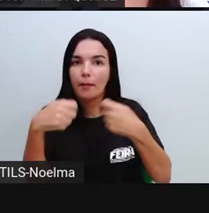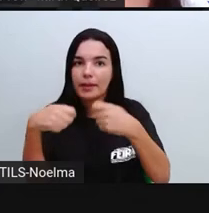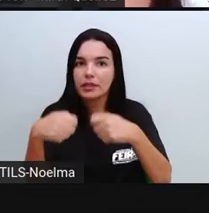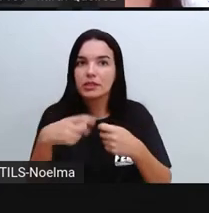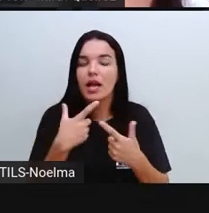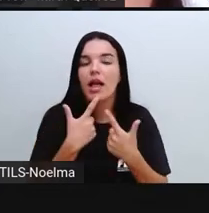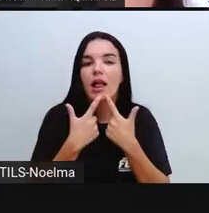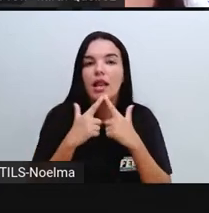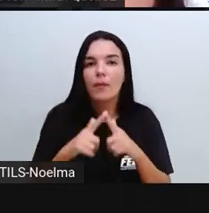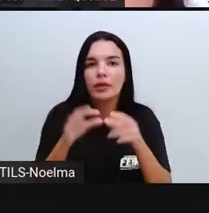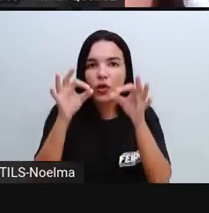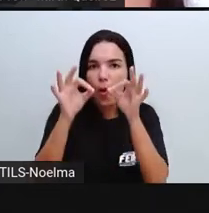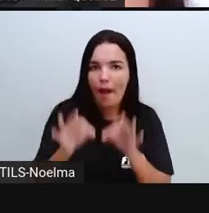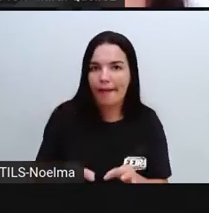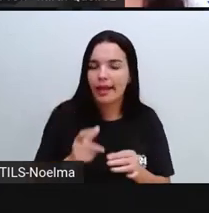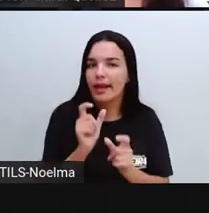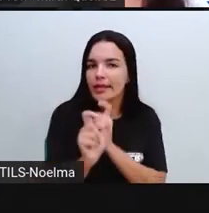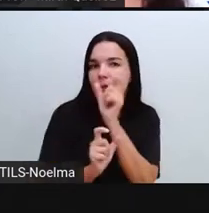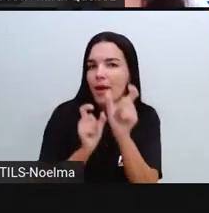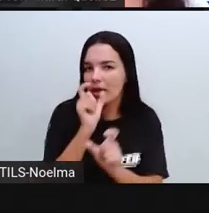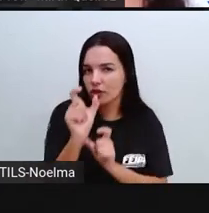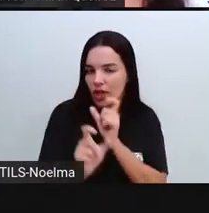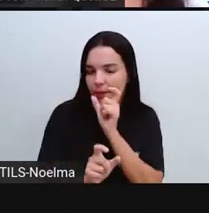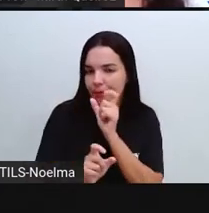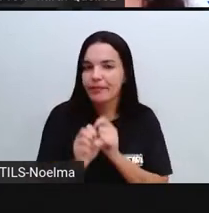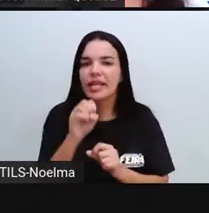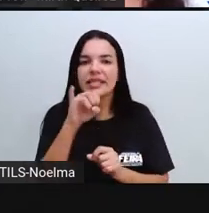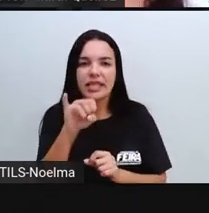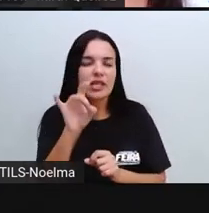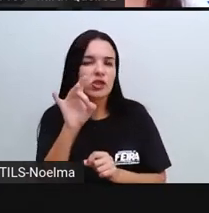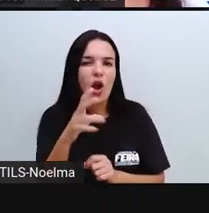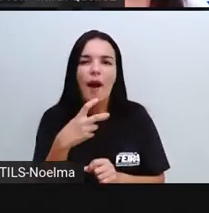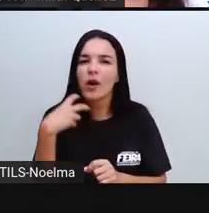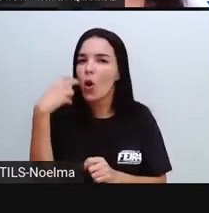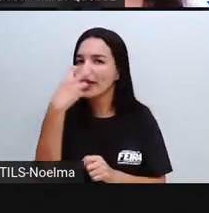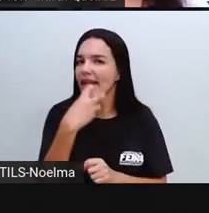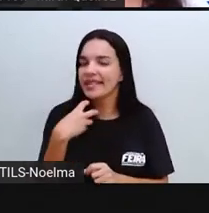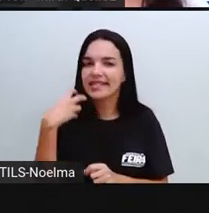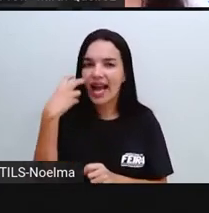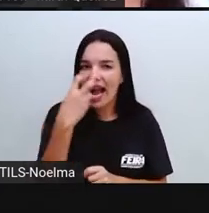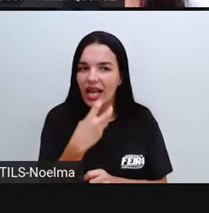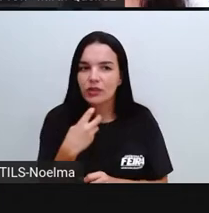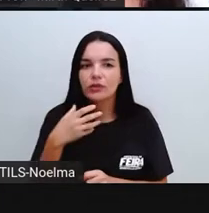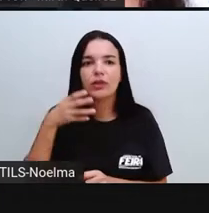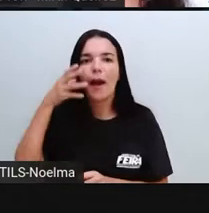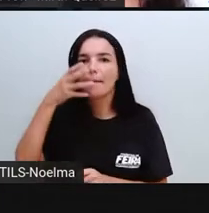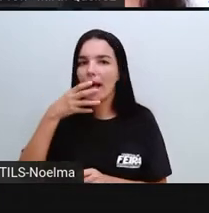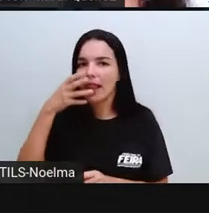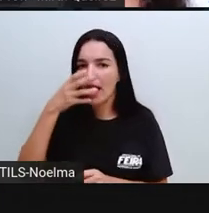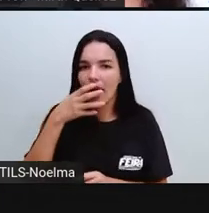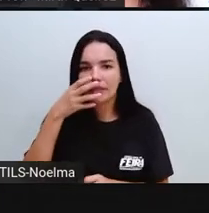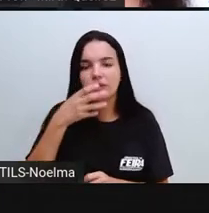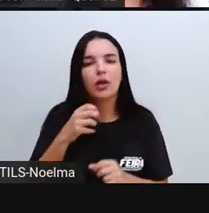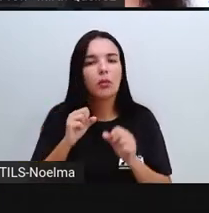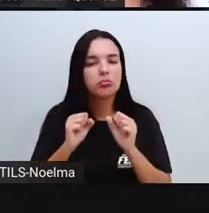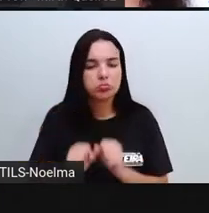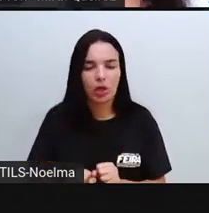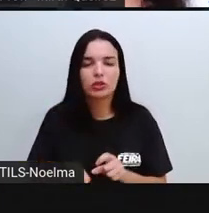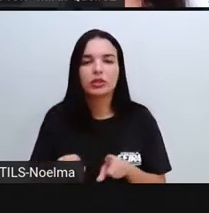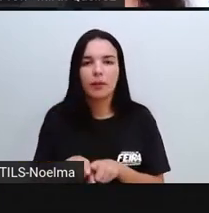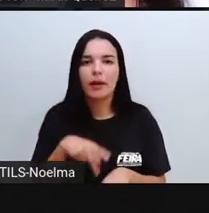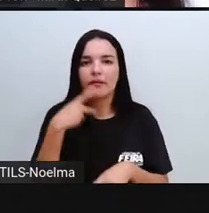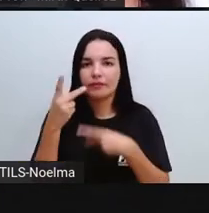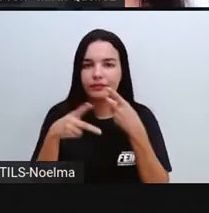Ou se a gente for fazer esse relato, por exemplo, em uma palestra ou algo do tipo, nós utilizamos a linguagem formal para